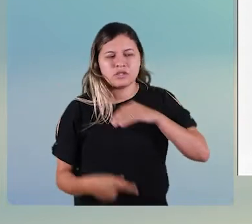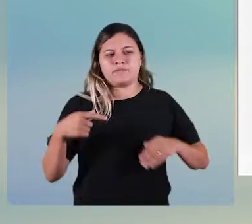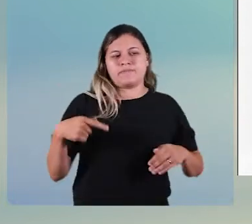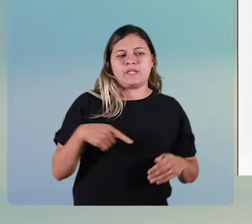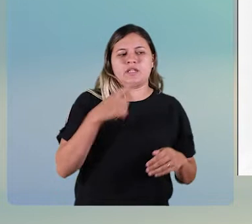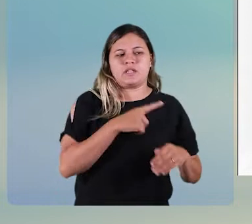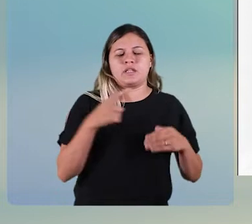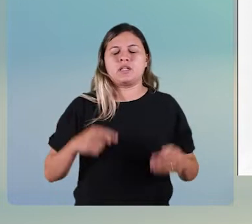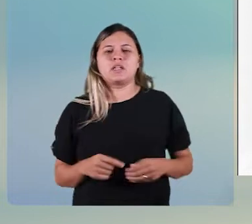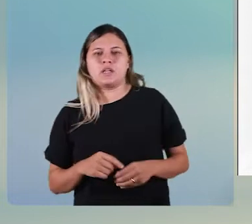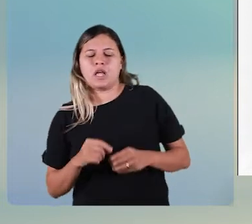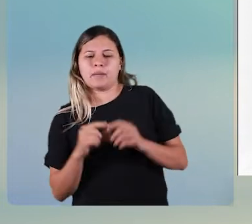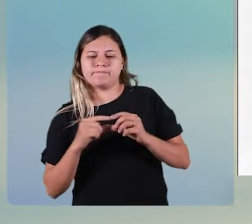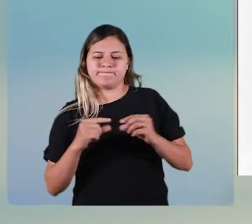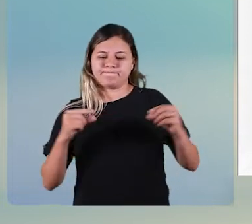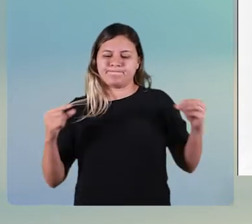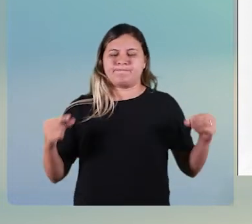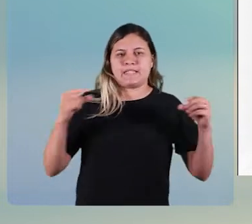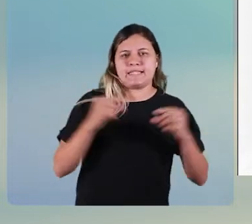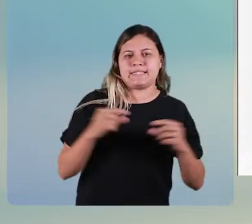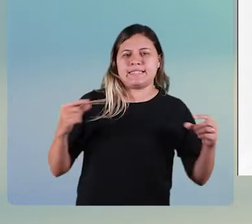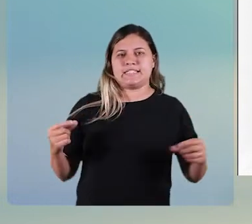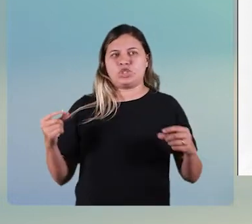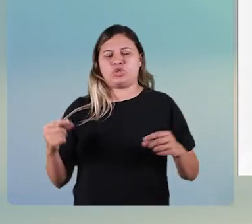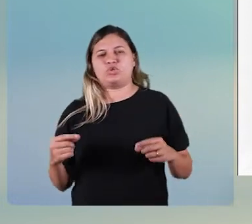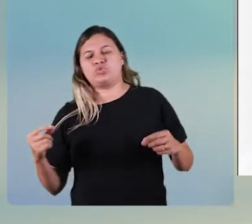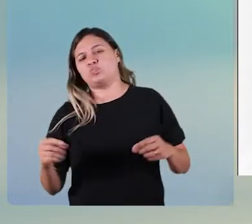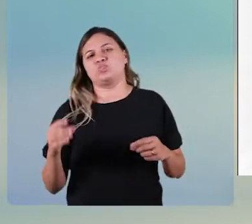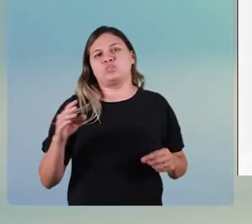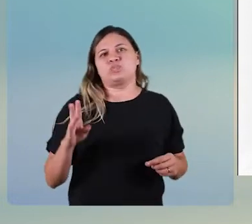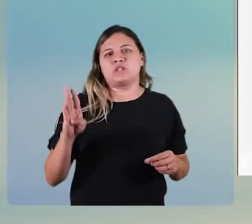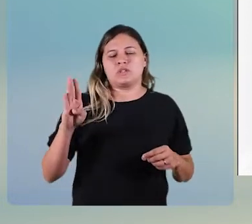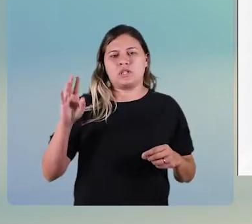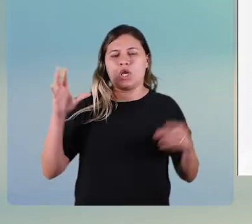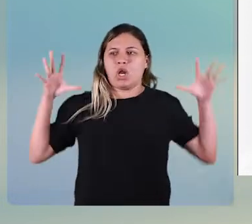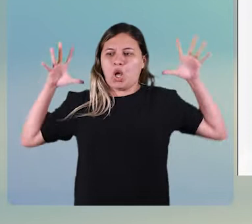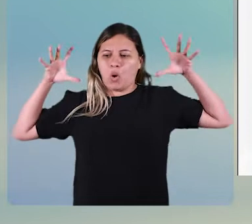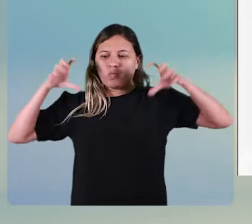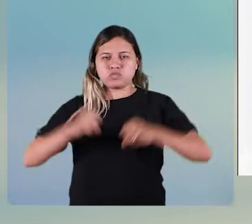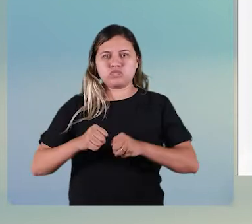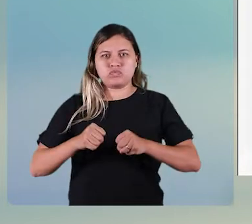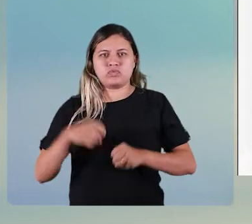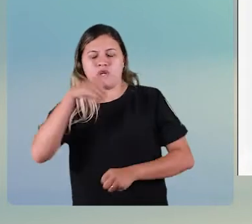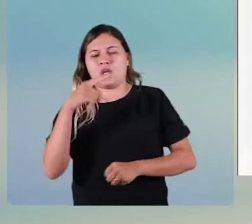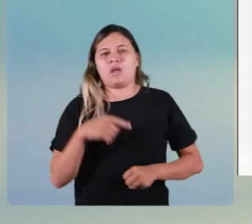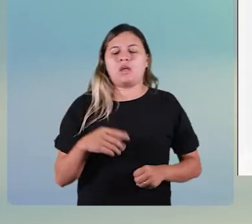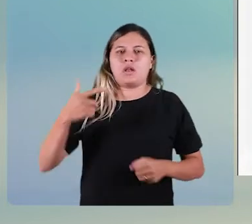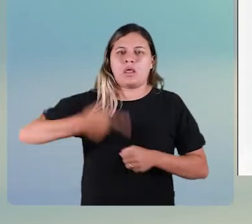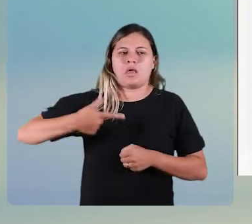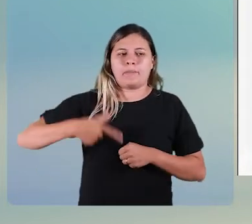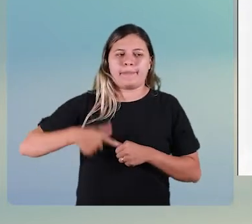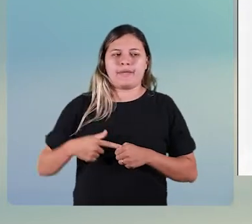determinada camada, né, esse líquido preto escuro que é o petróleo, certo? Basicamente, o petróleo, pessoal, ele é formado